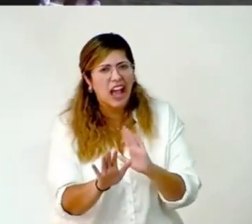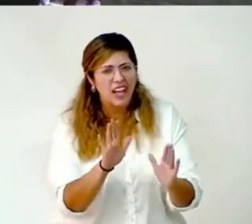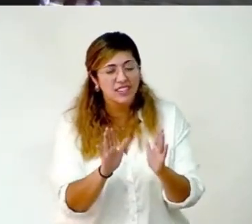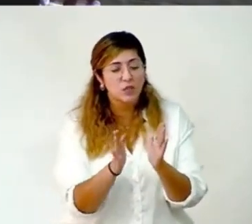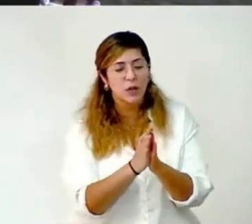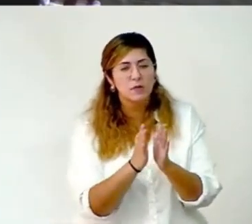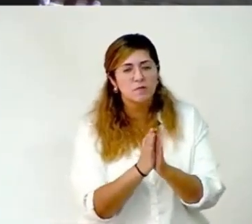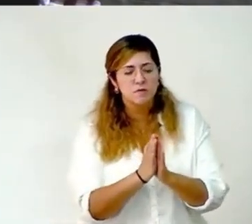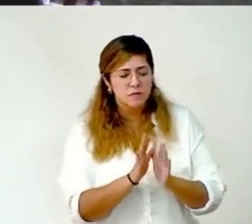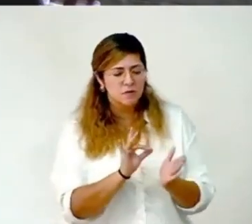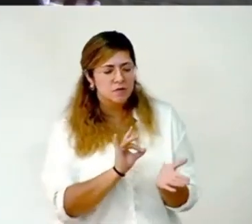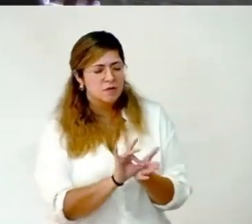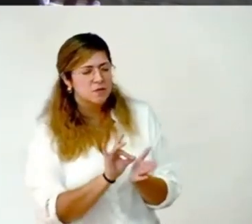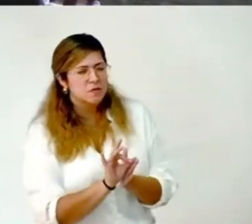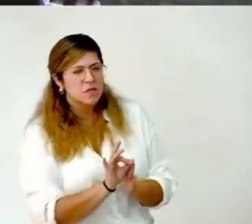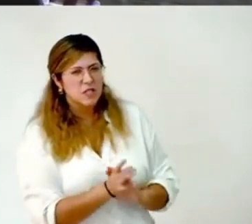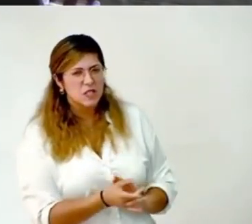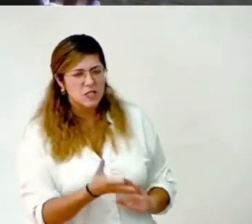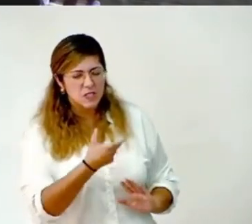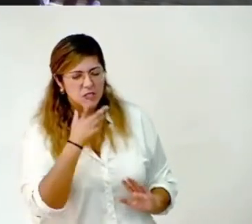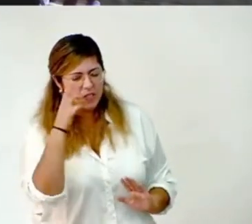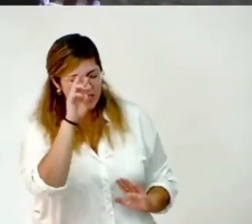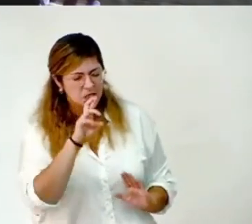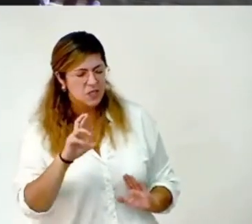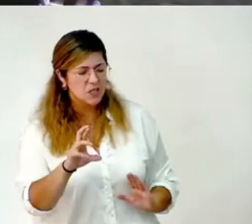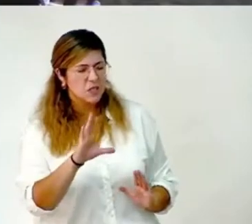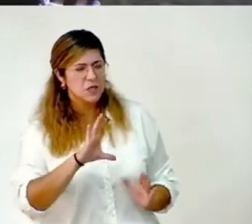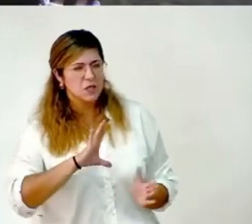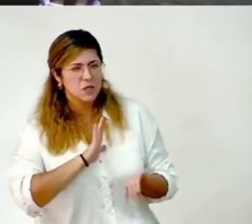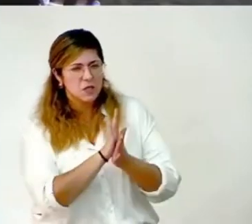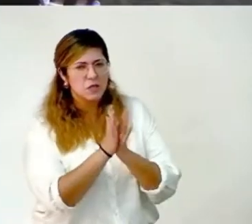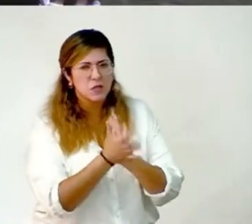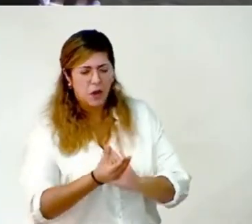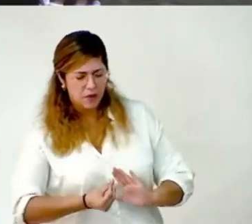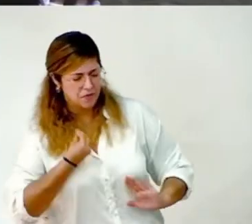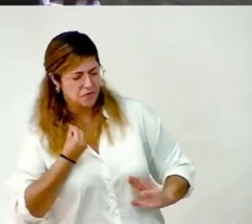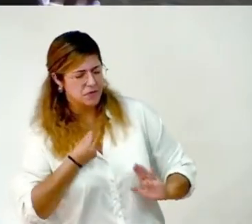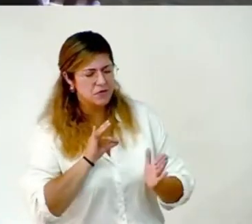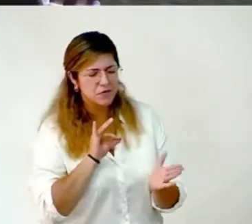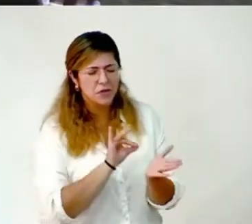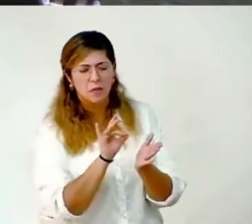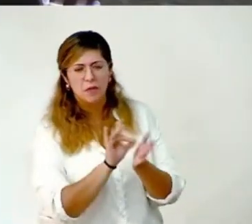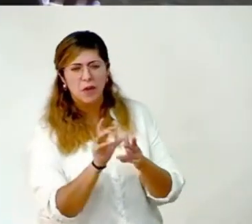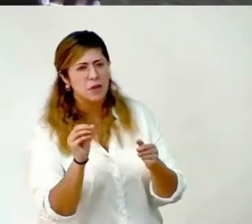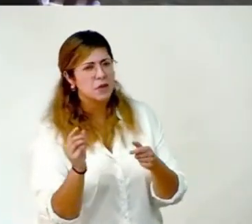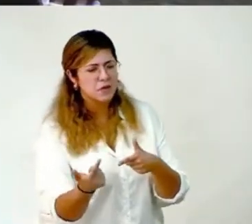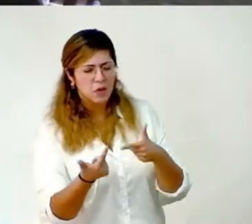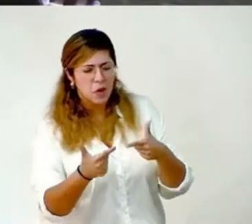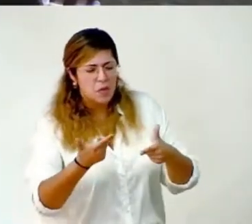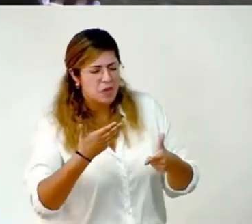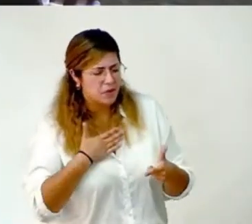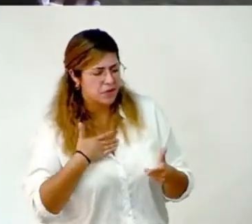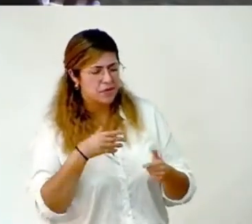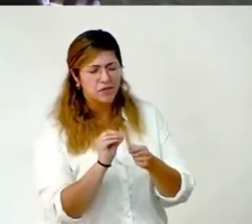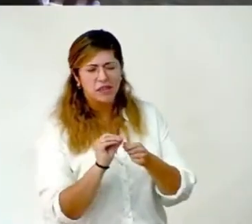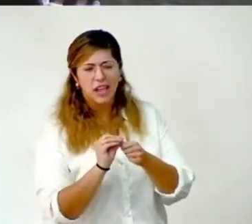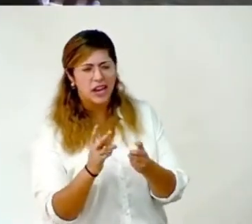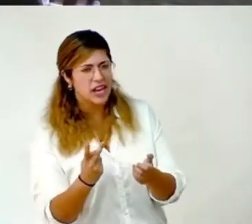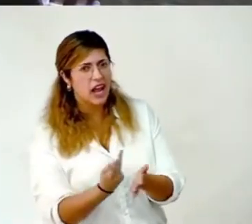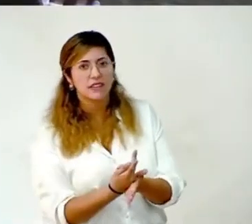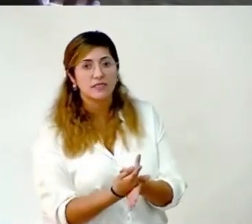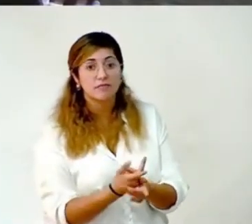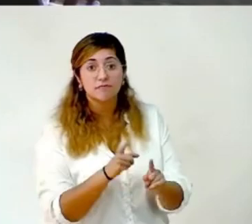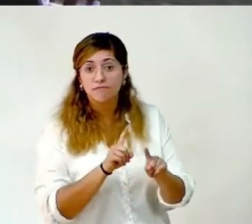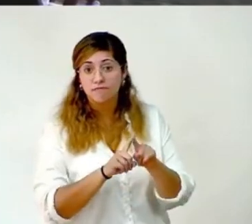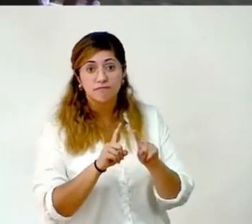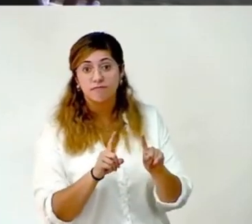eles, acaba com a vida deles, porque o que eles fizeram foi muito mal. Mas os filhos de